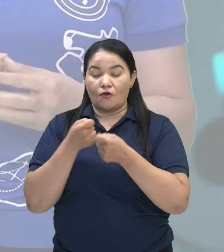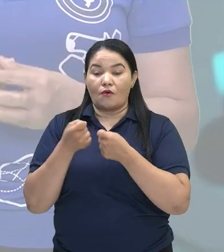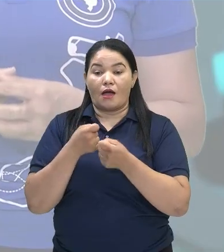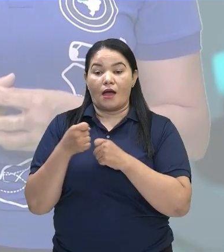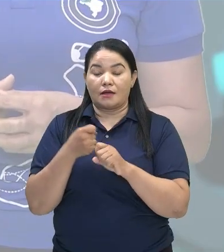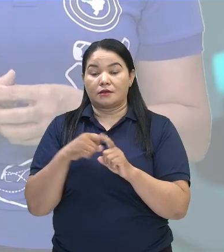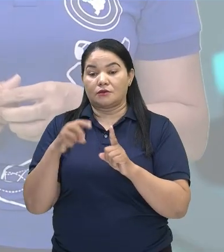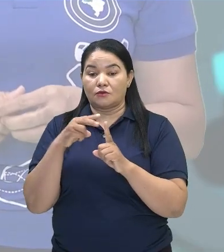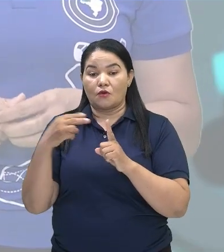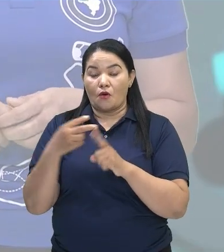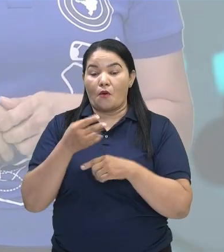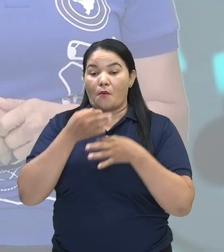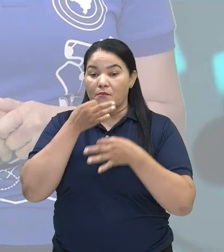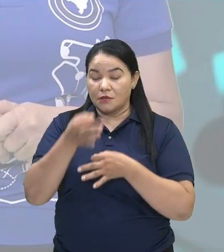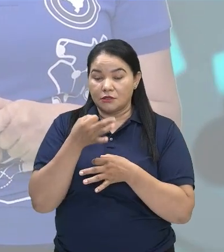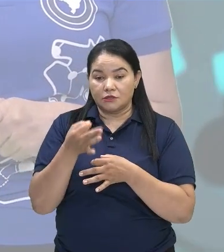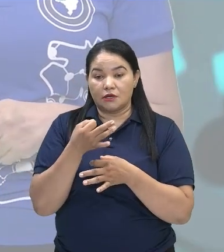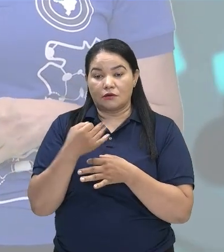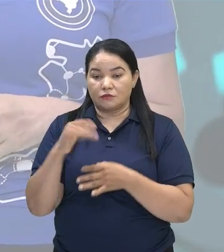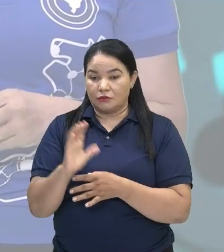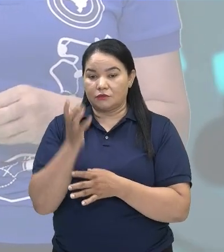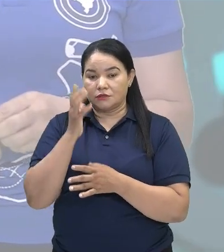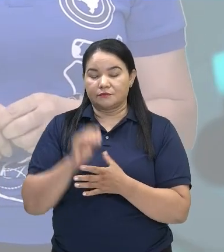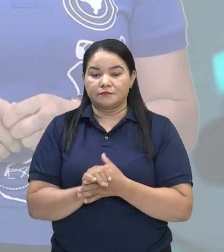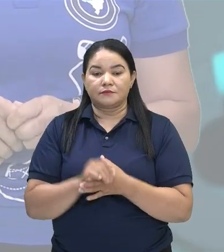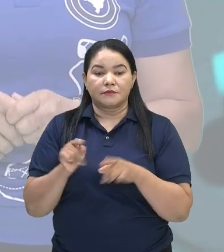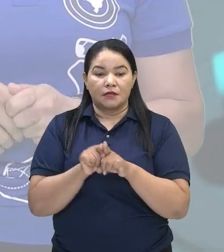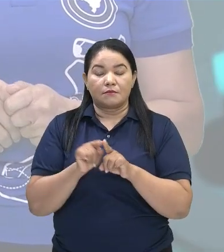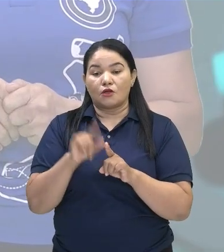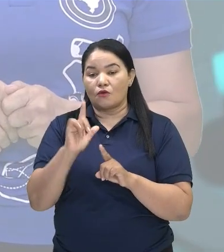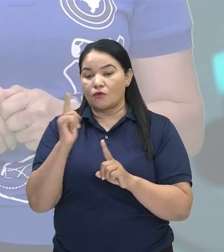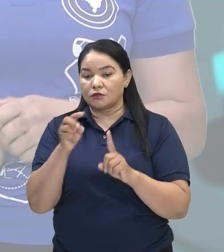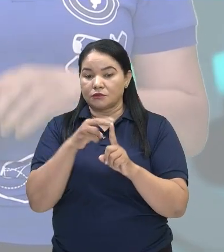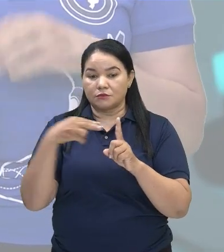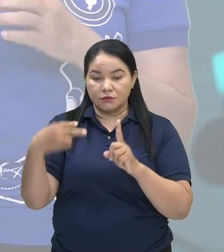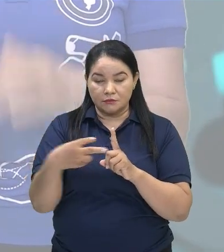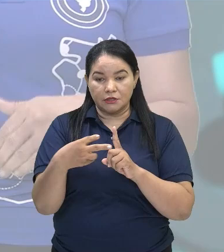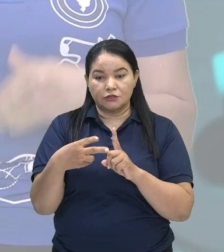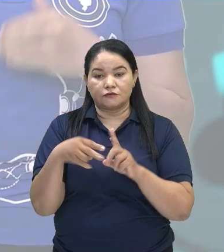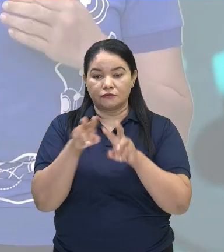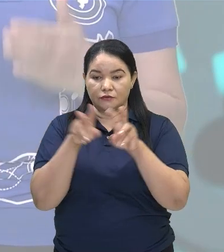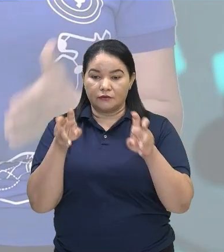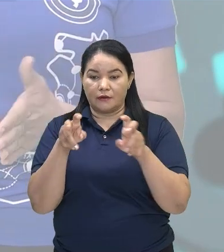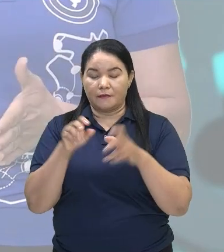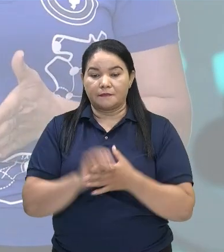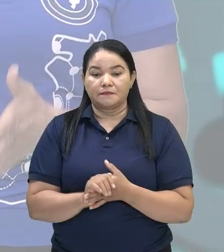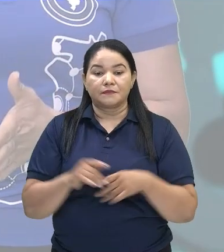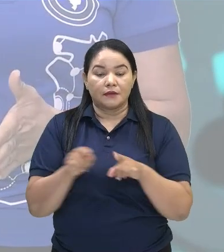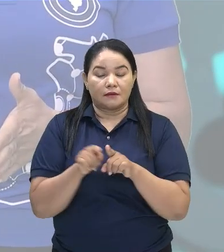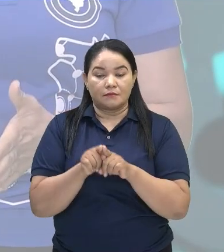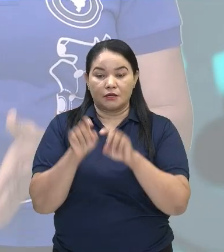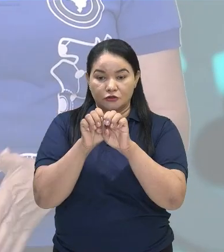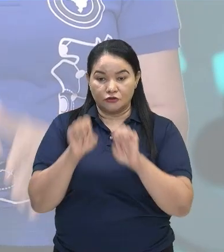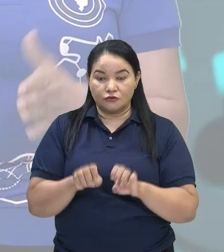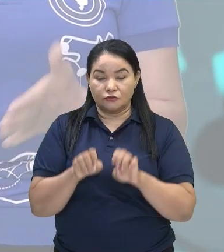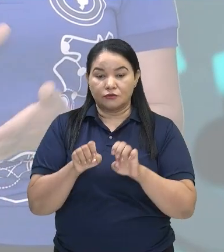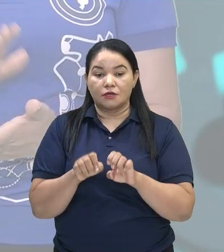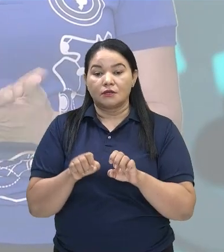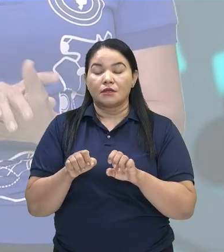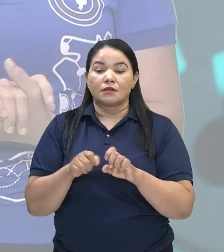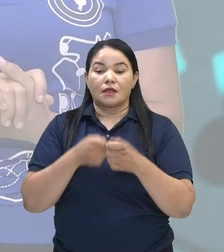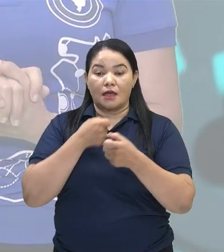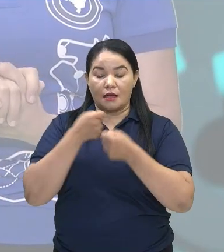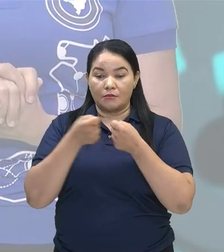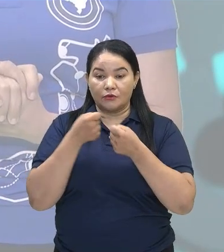fato, além de enfocar outras perspectivas sobre o assunto. E a estrutura da reportagem, a gente já